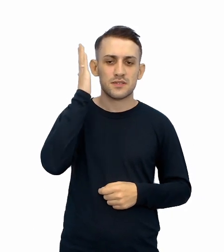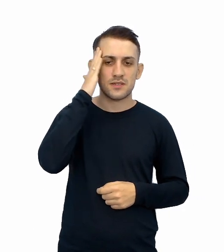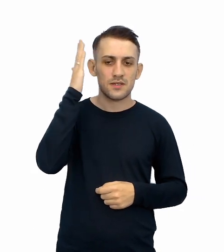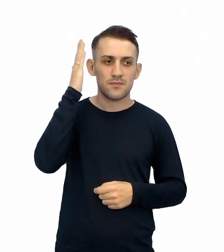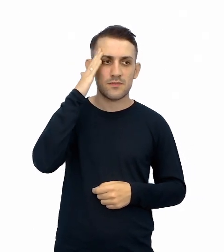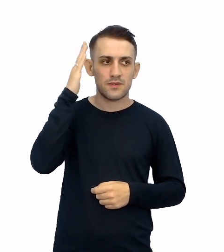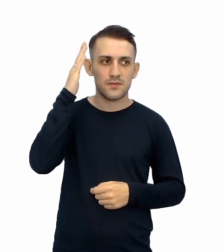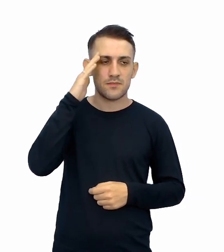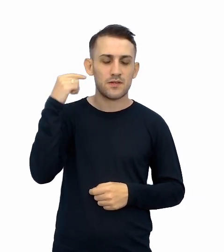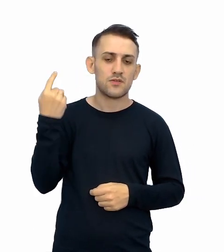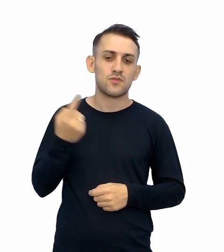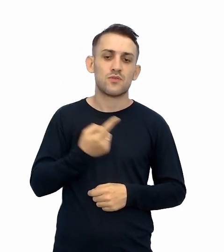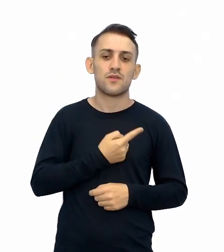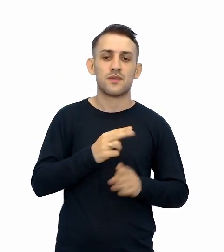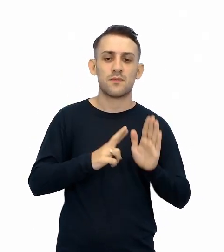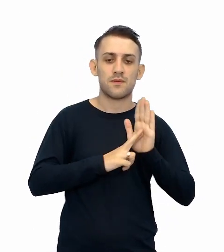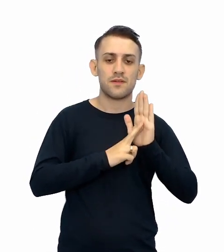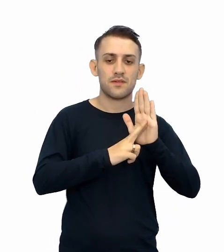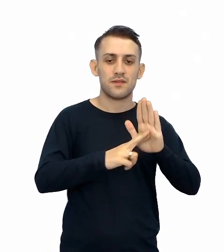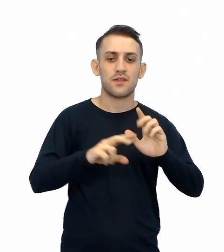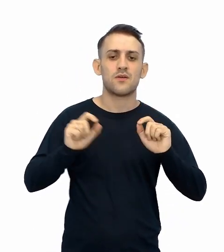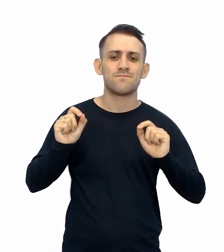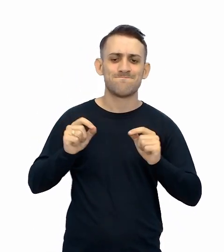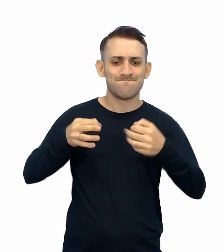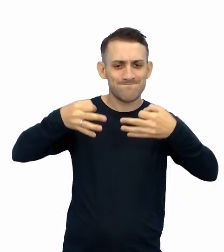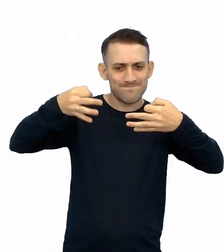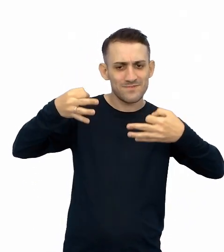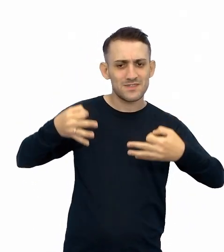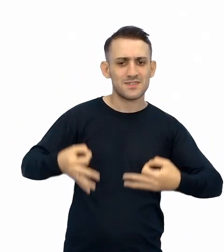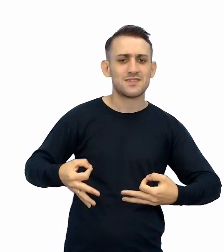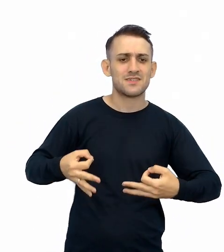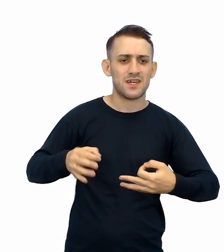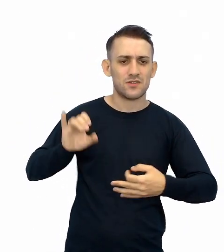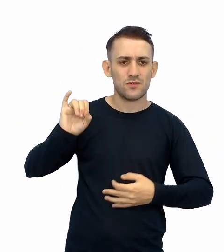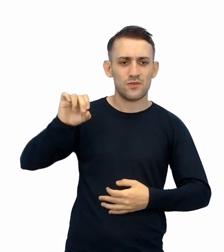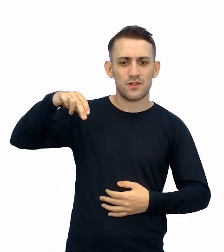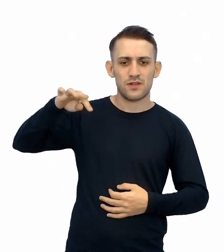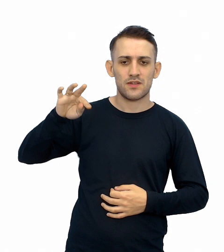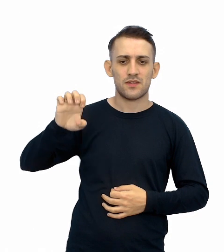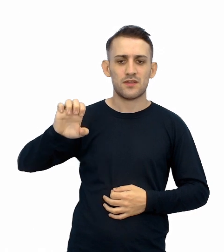para representar adequadamente o seu interlocutor?